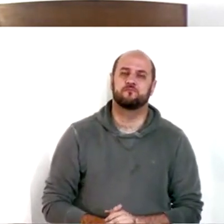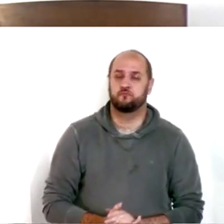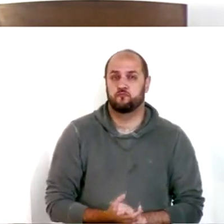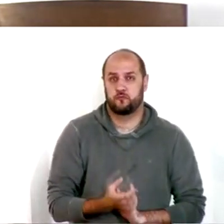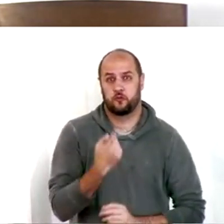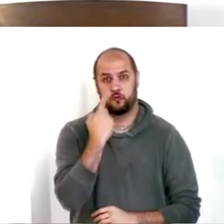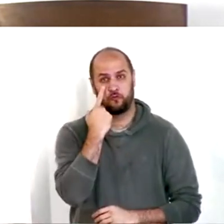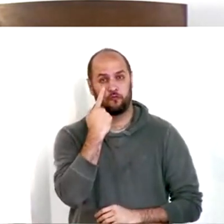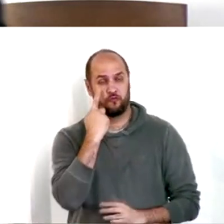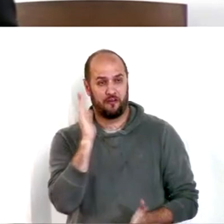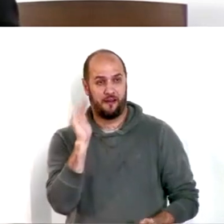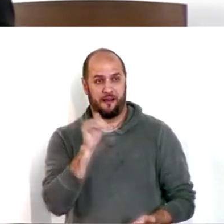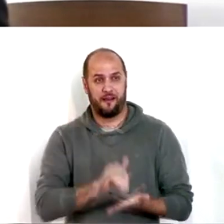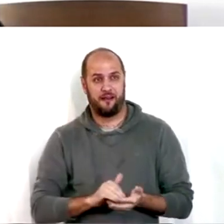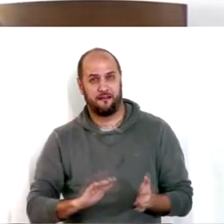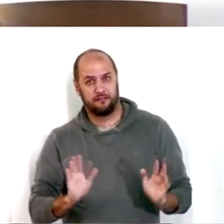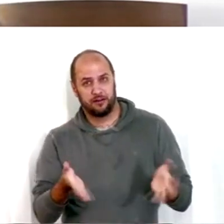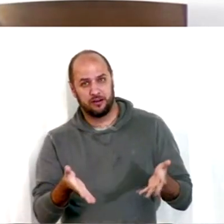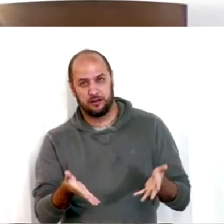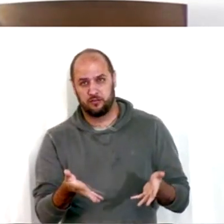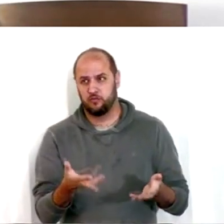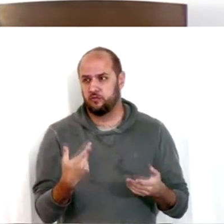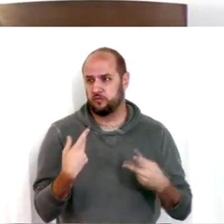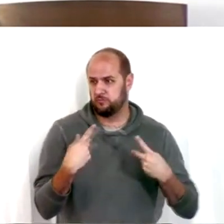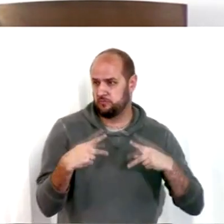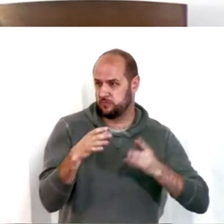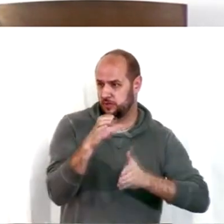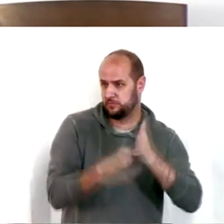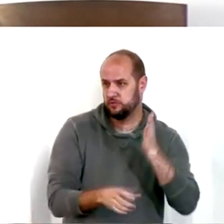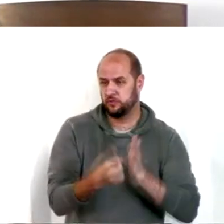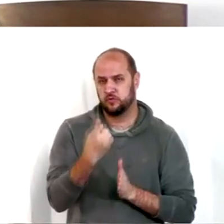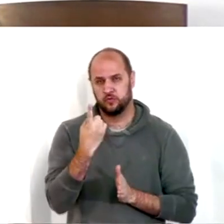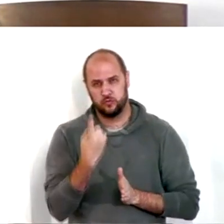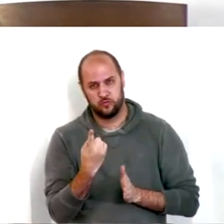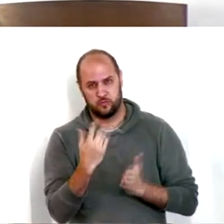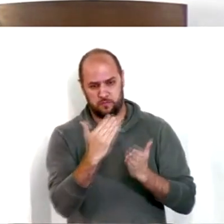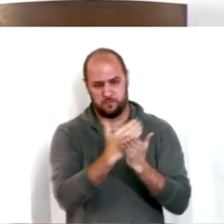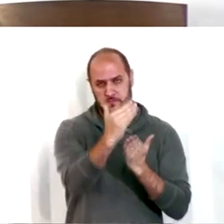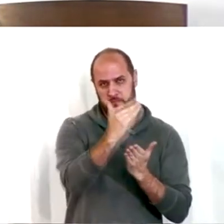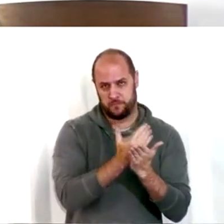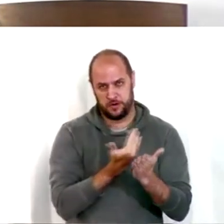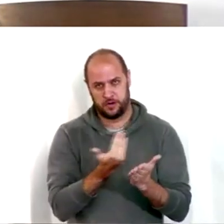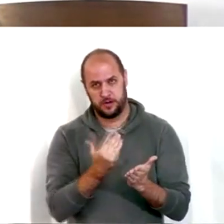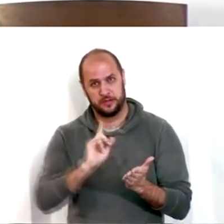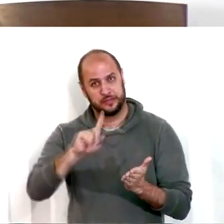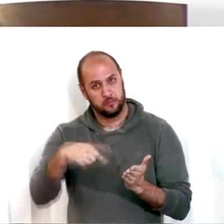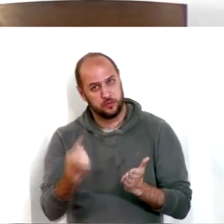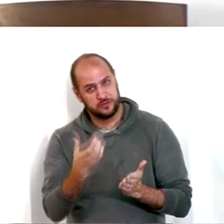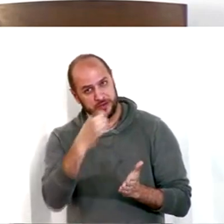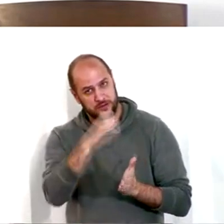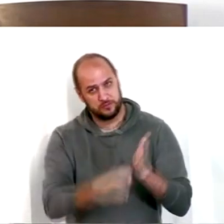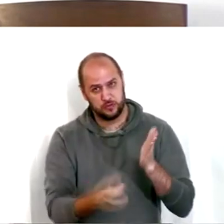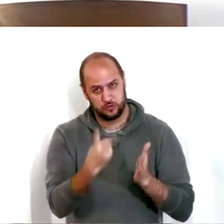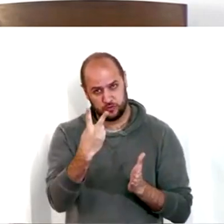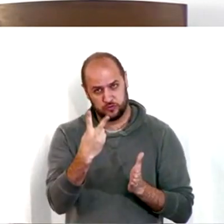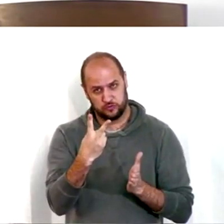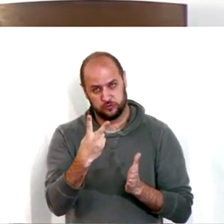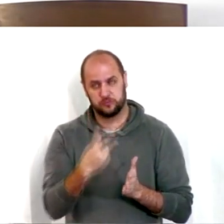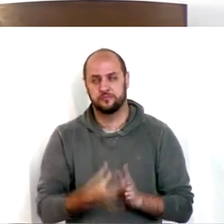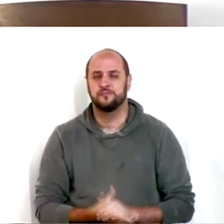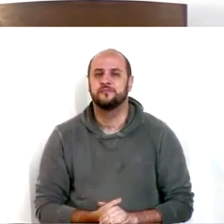Temos visto até agora, depois de uma exposição do capítulo 1 em 2 partes, do capítulo 2 em uma